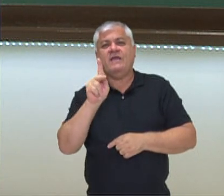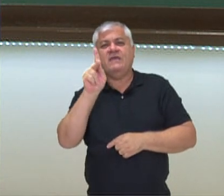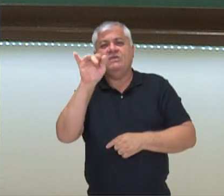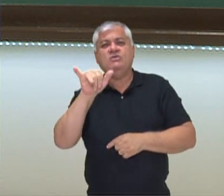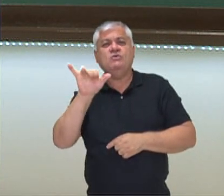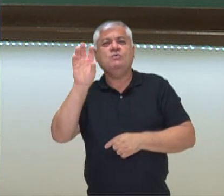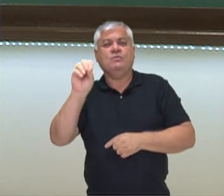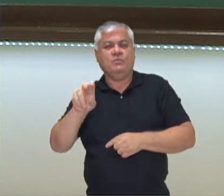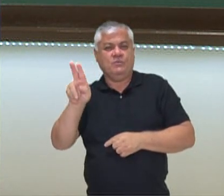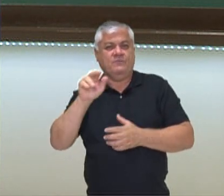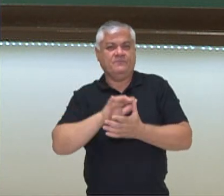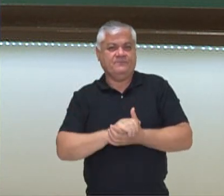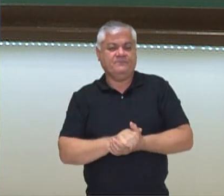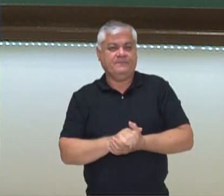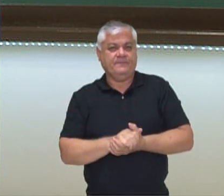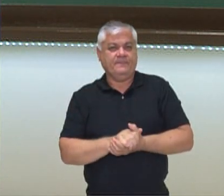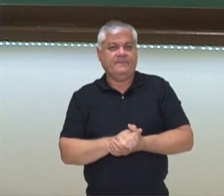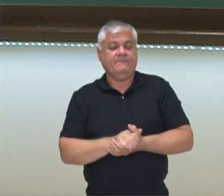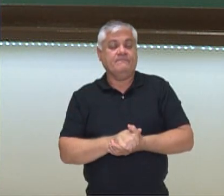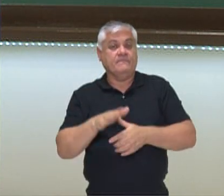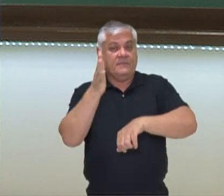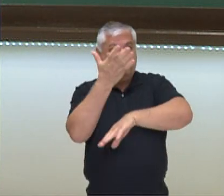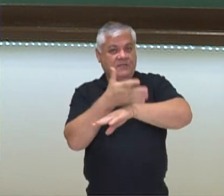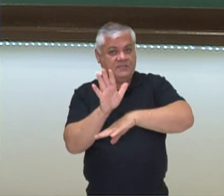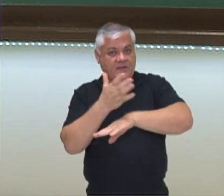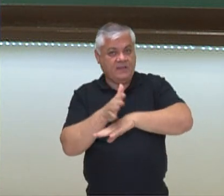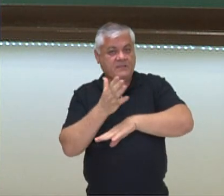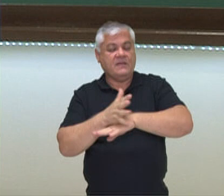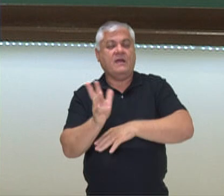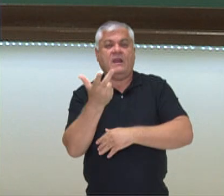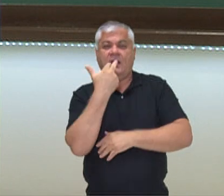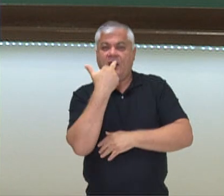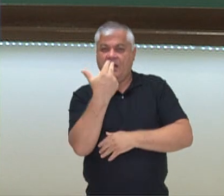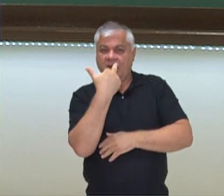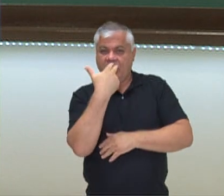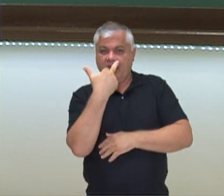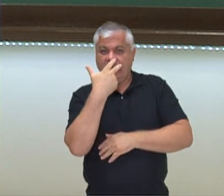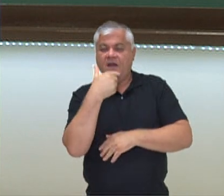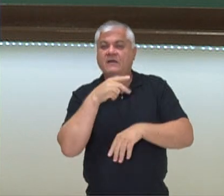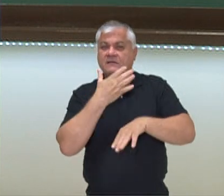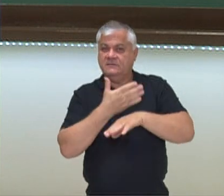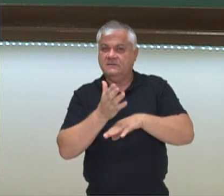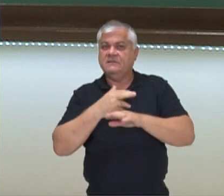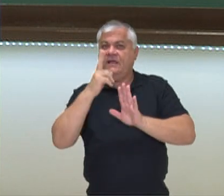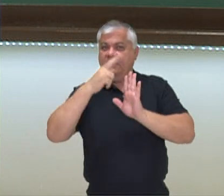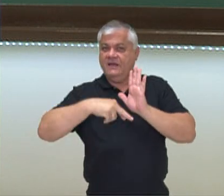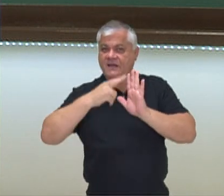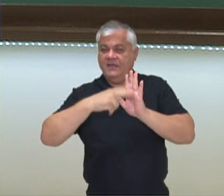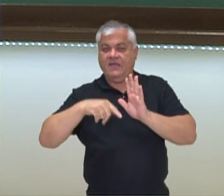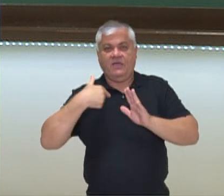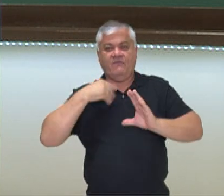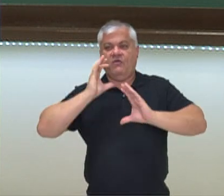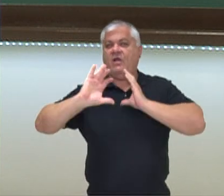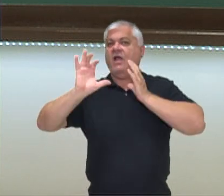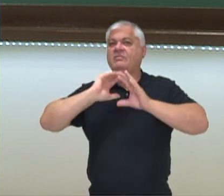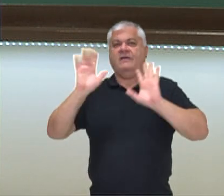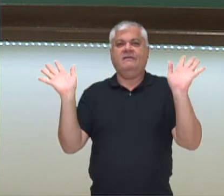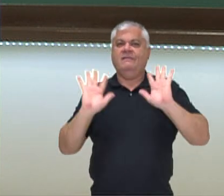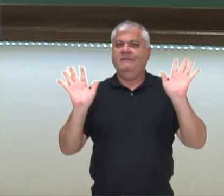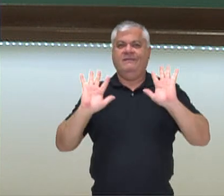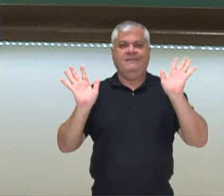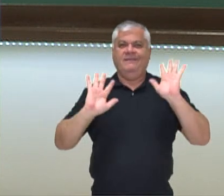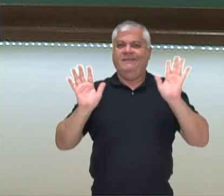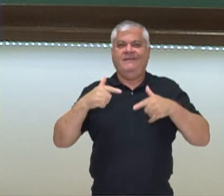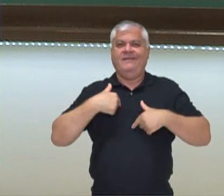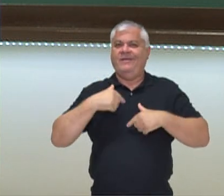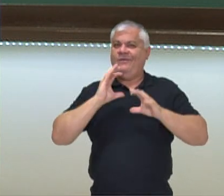de audição. Não se preocupa, não tô louca, não vou começar a cantar aqui para você, até porque eu sei que como professora, como cantora,